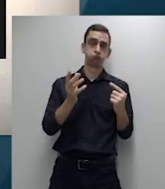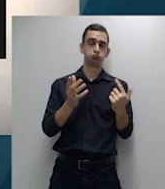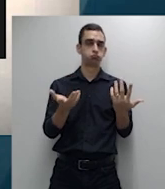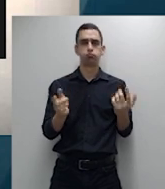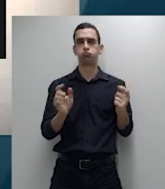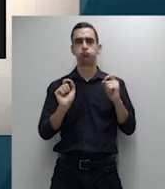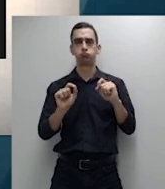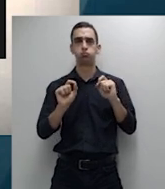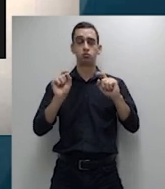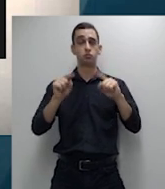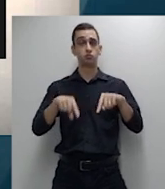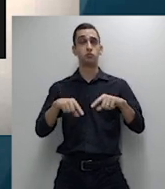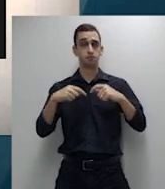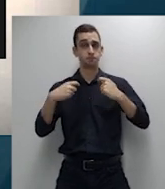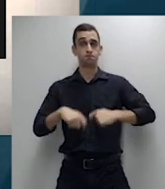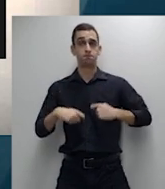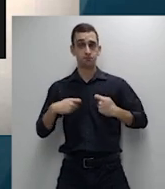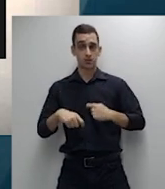intervenção